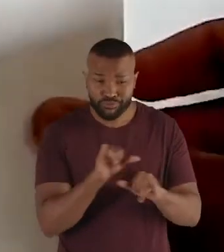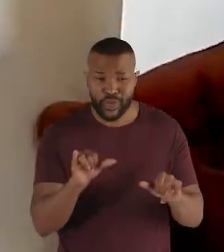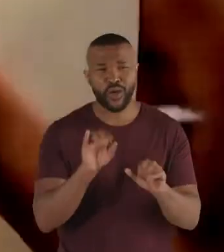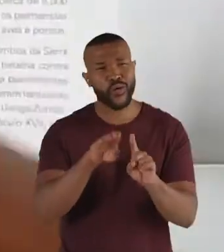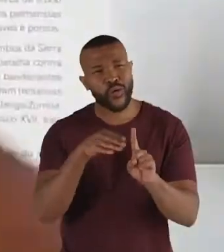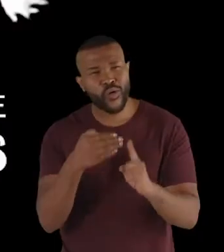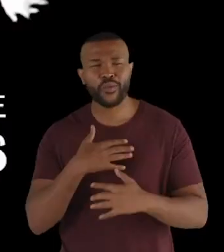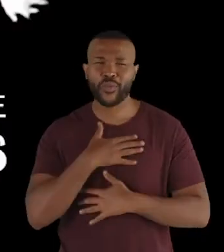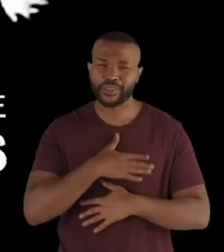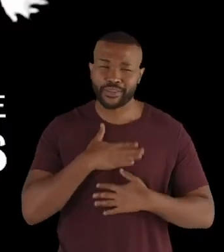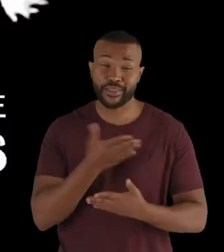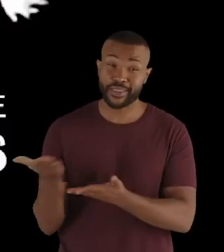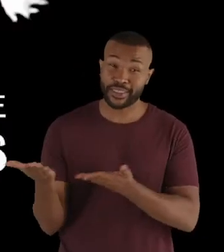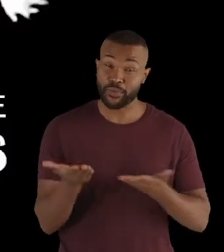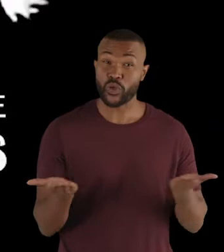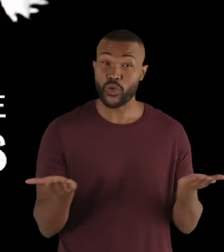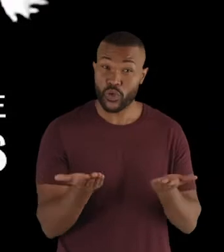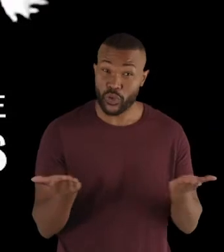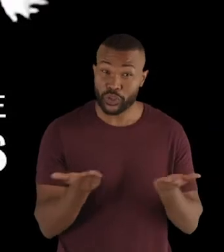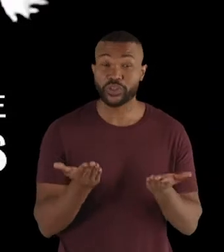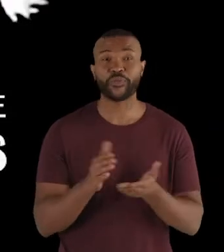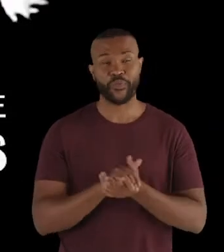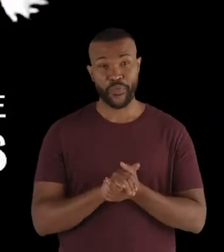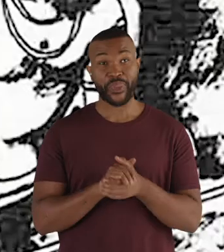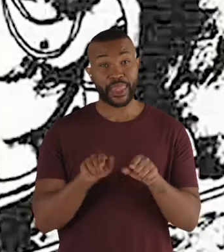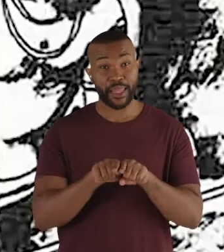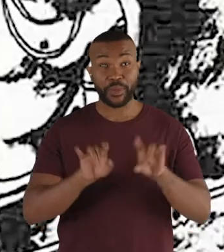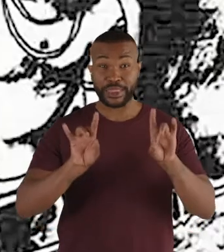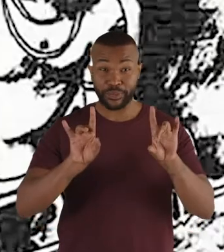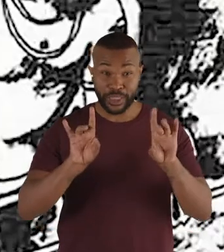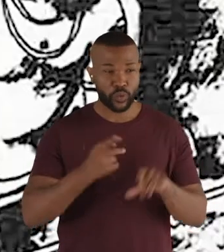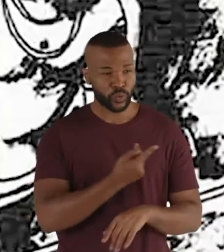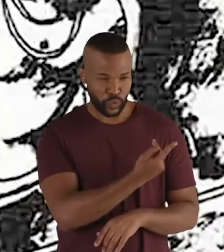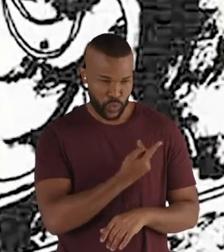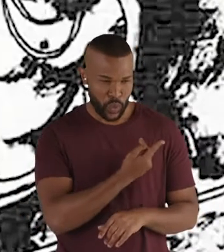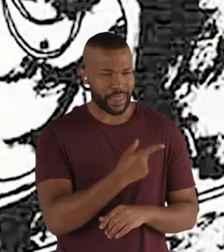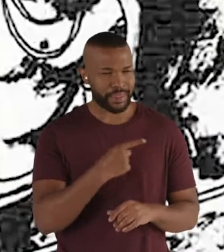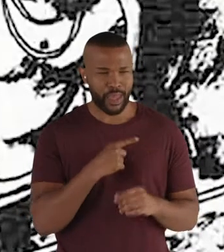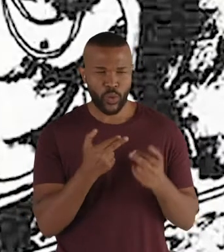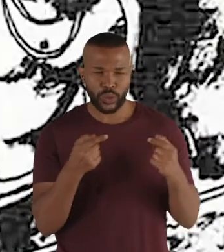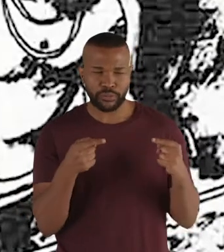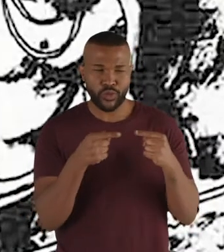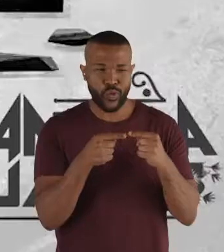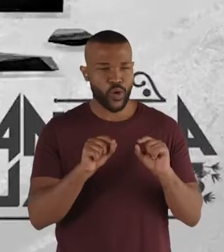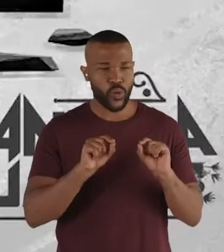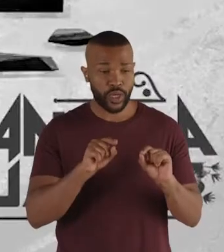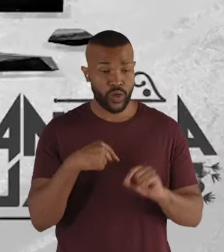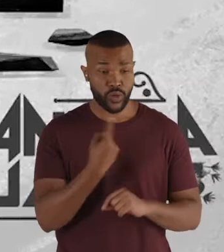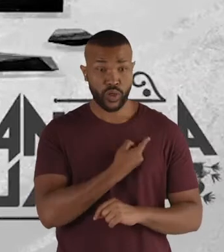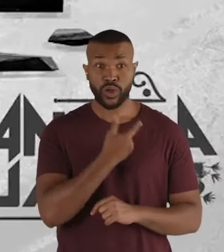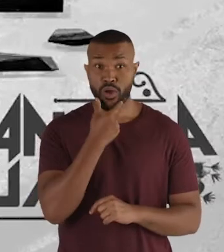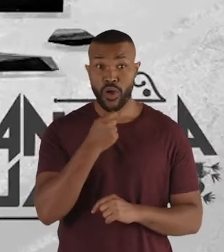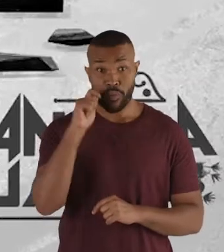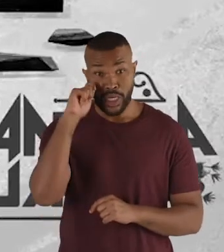grande honra, um grande prazer recebê-lo aqui no nosso programa, Continue Resenha, especialmente porque nós dois temos uma coisa em comum. Nós